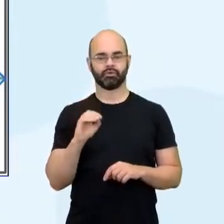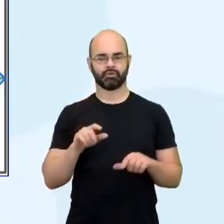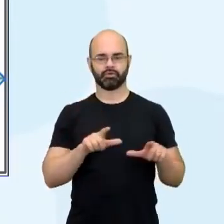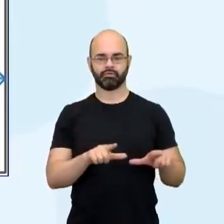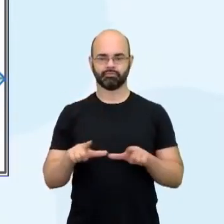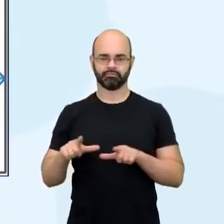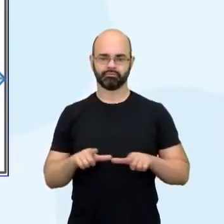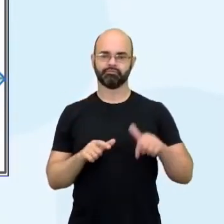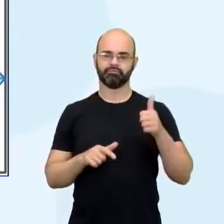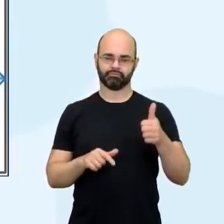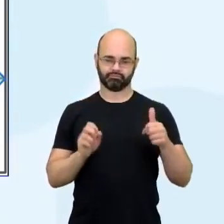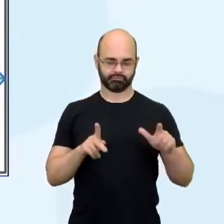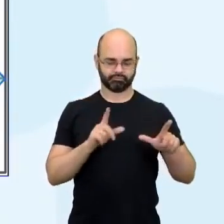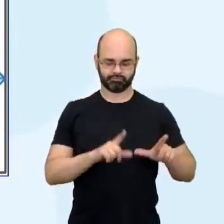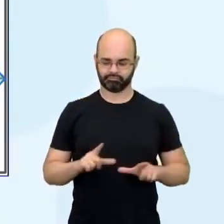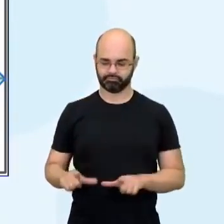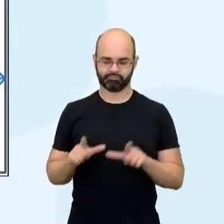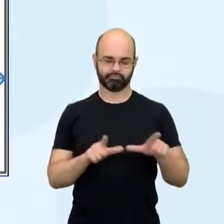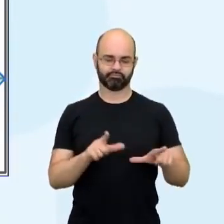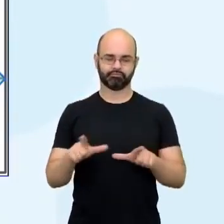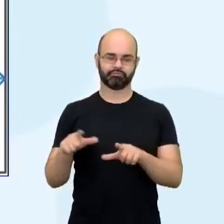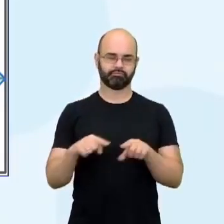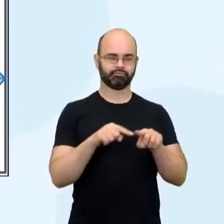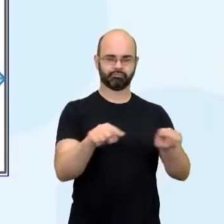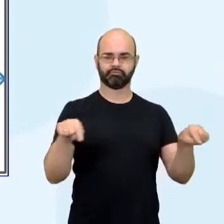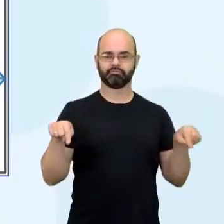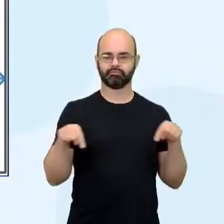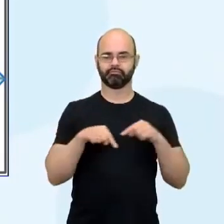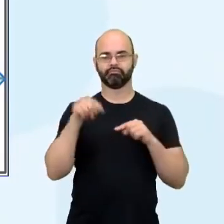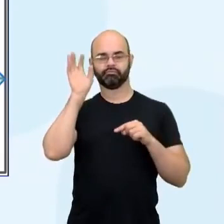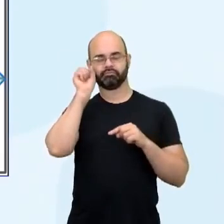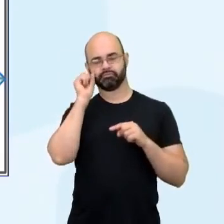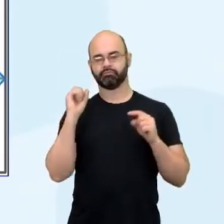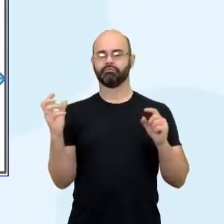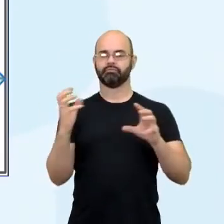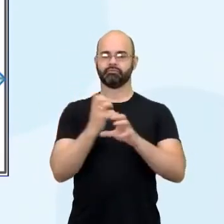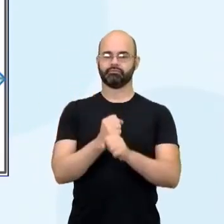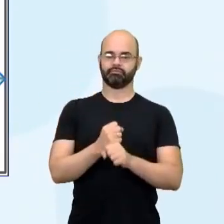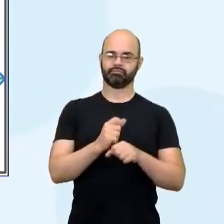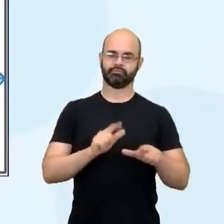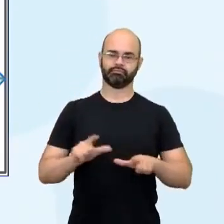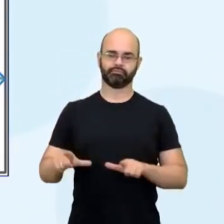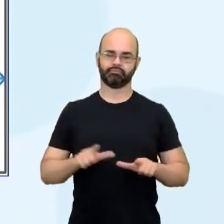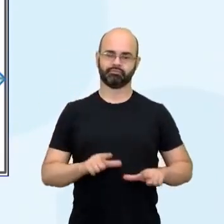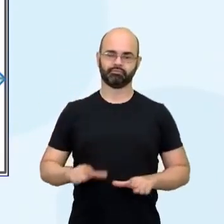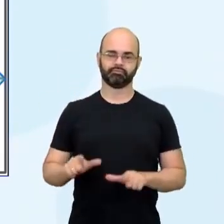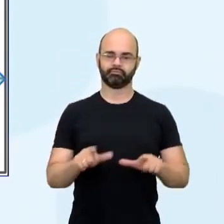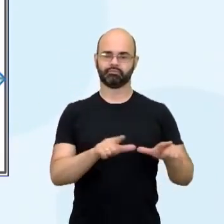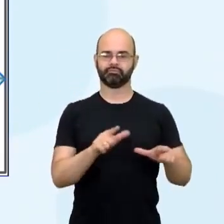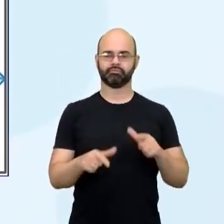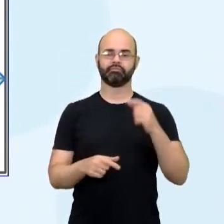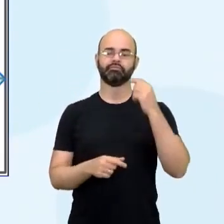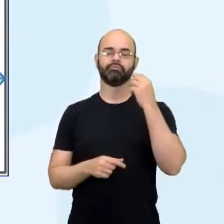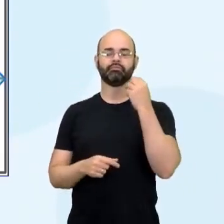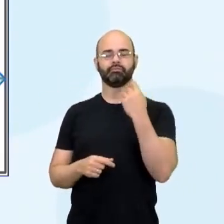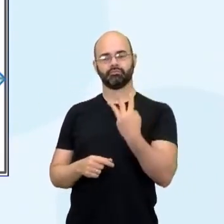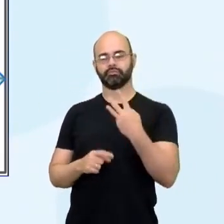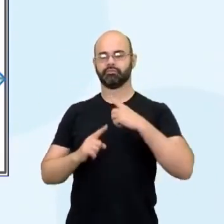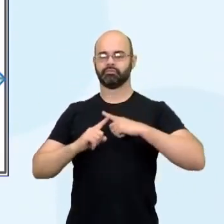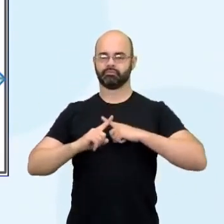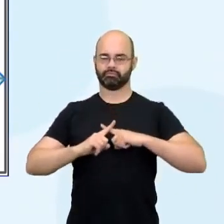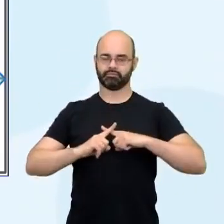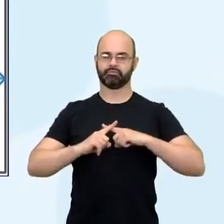lá, o piso lá, o quarto, o comprimento total ali do quarto da Mariana, o chão, especificamente, ele mede 3 metros de comprimento